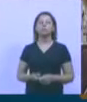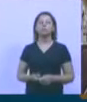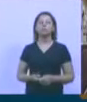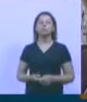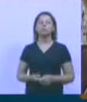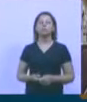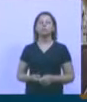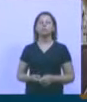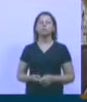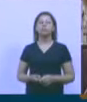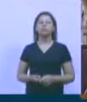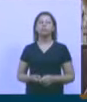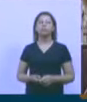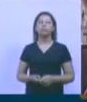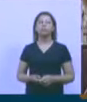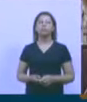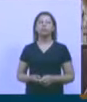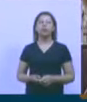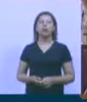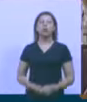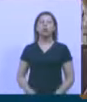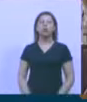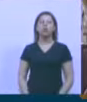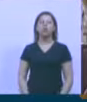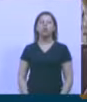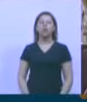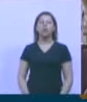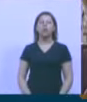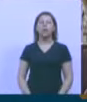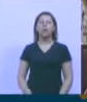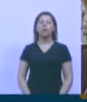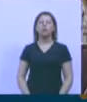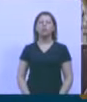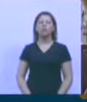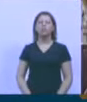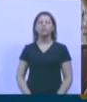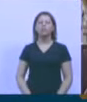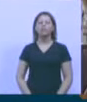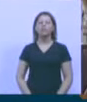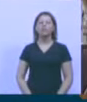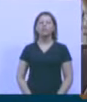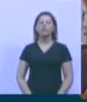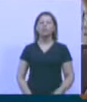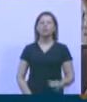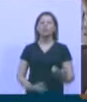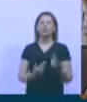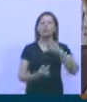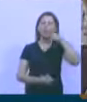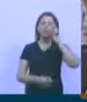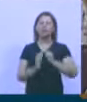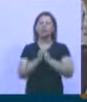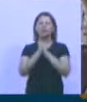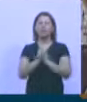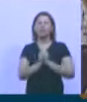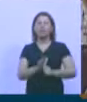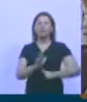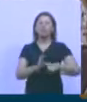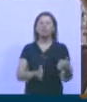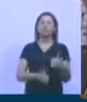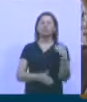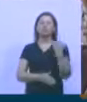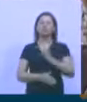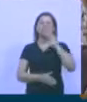made yesterday, the first stage is the family tree. E como eu fiz ontem na oração, o primeiro estágio para a gente